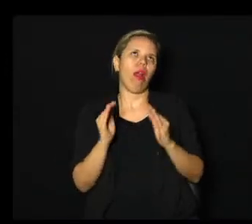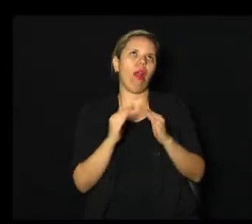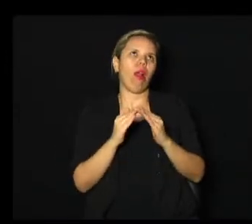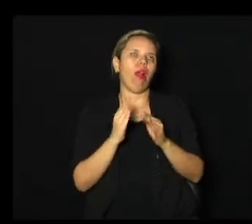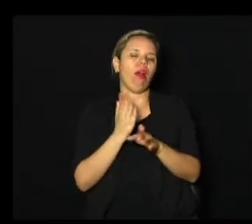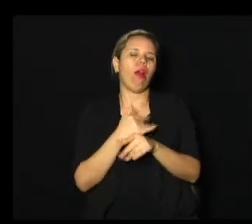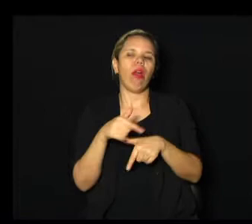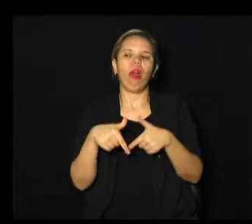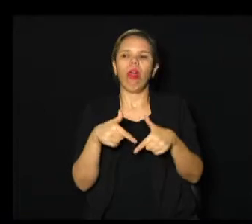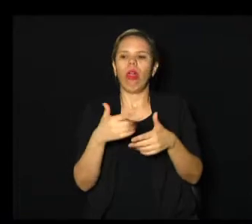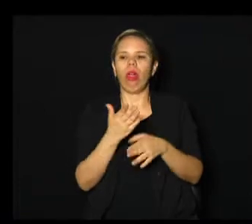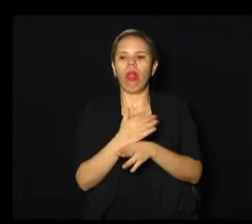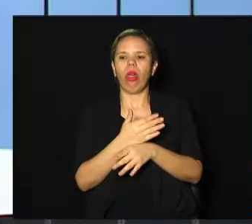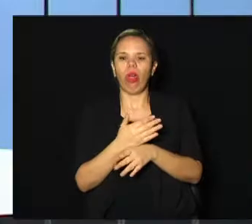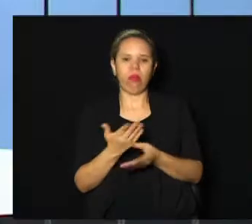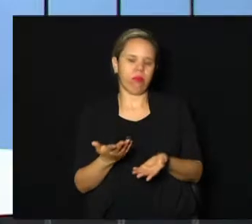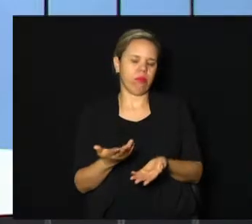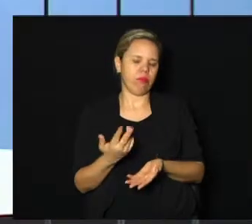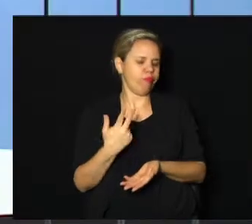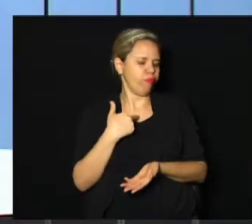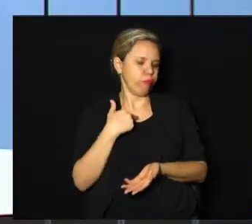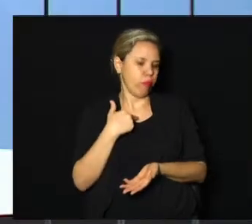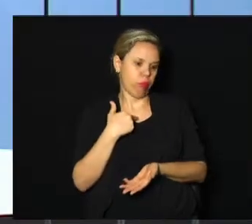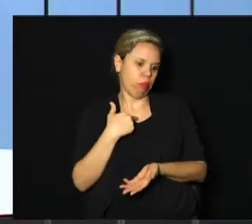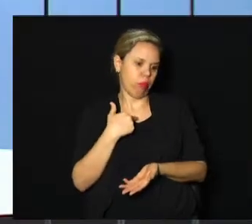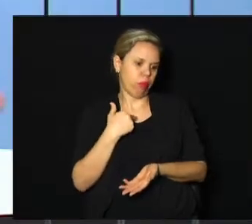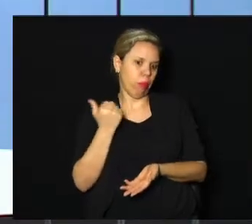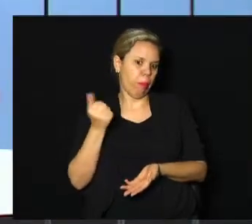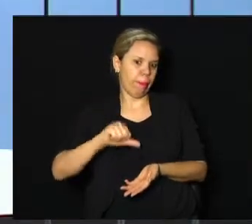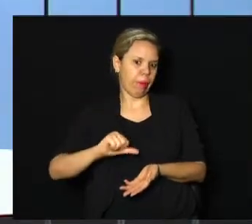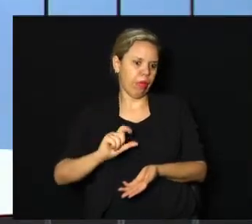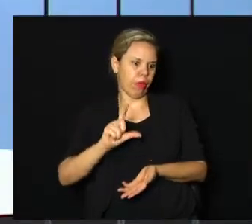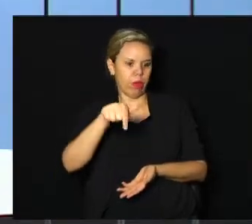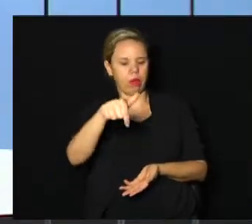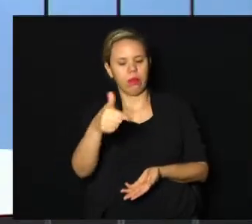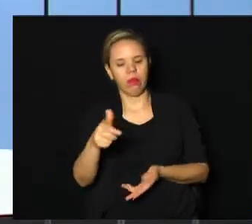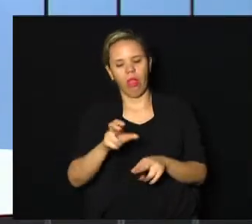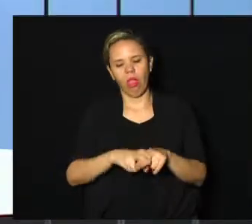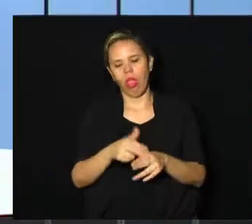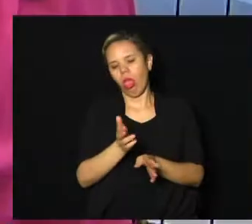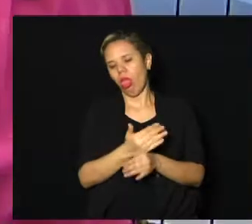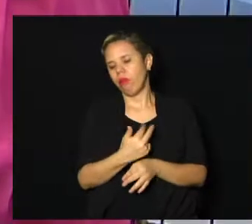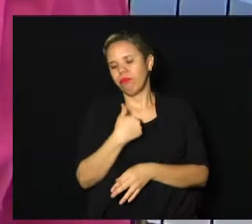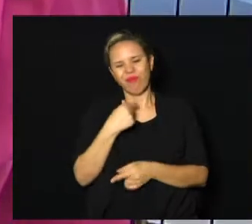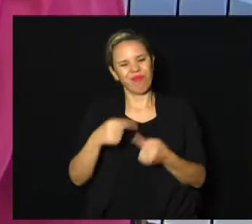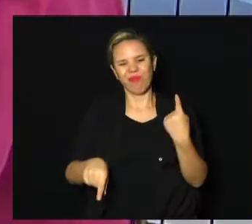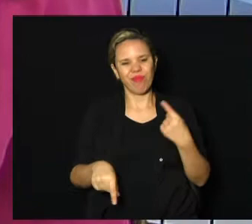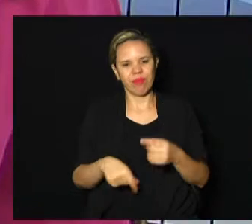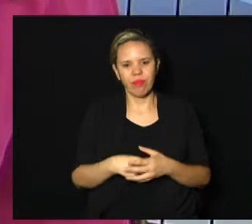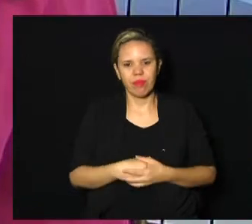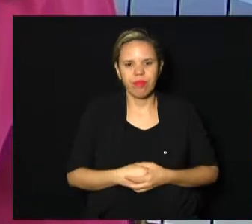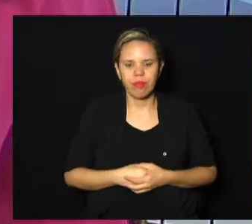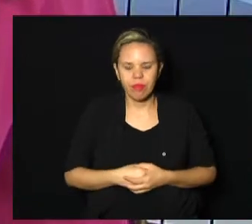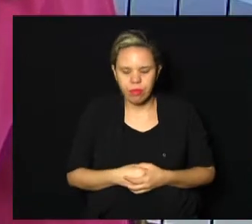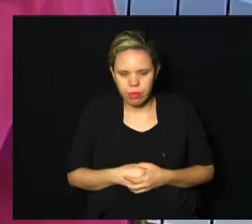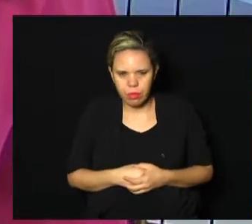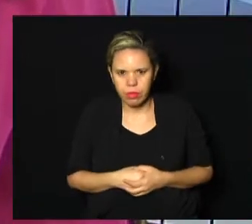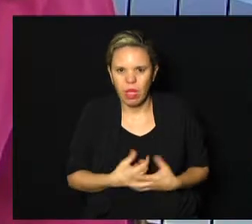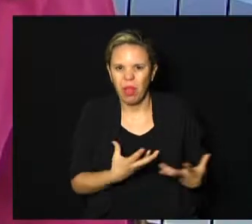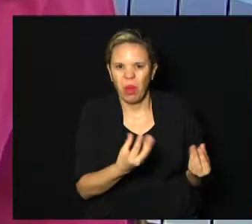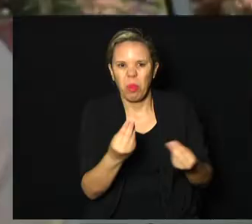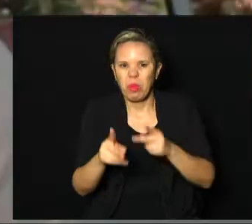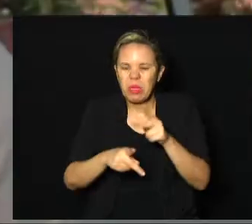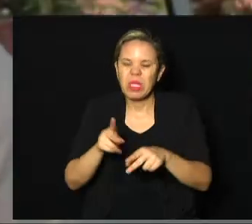mesmo, tô trabalhando em casa, e já fica relaxado, né? Esse relaxar, sentar de qualquer jeito, não faz bem, né, doutor? Tem muita